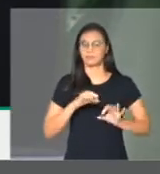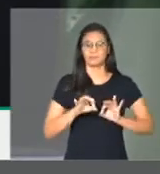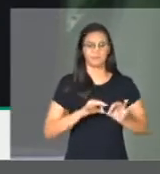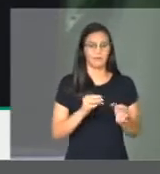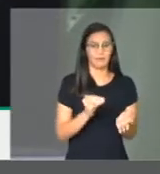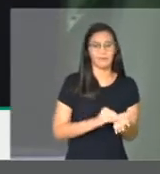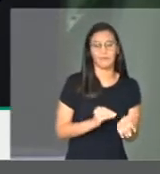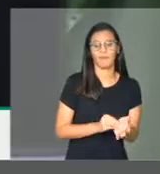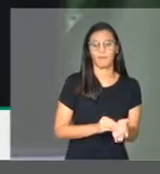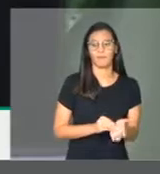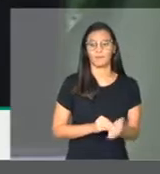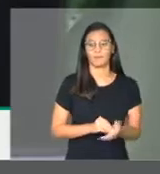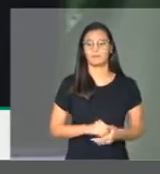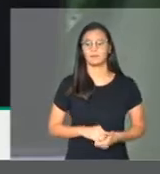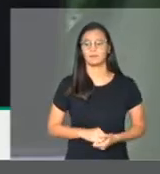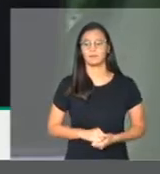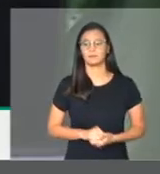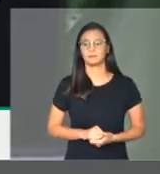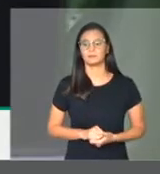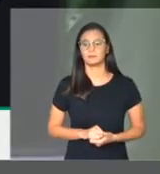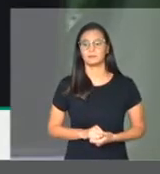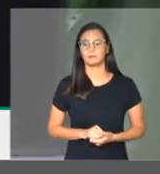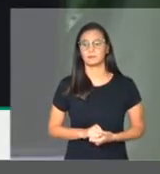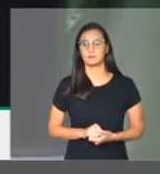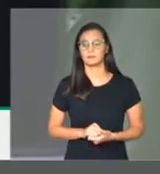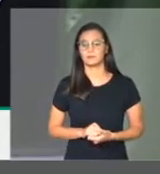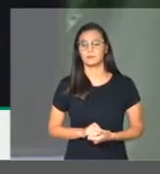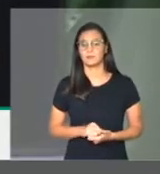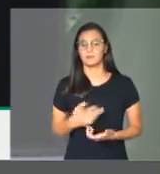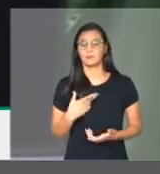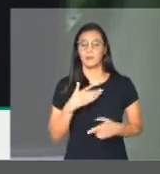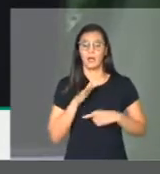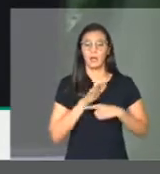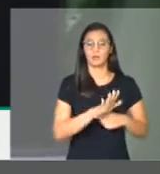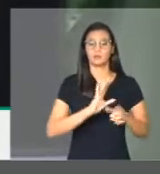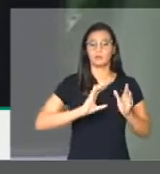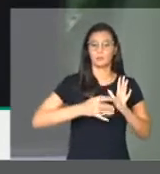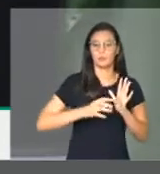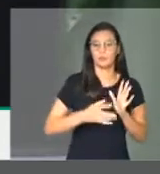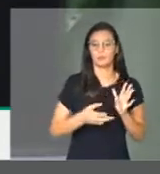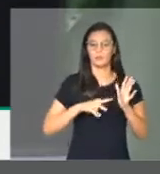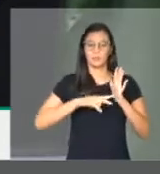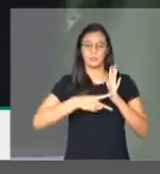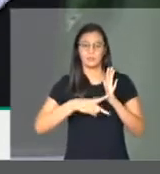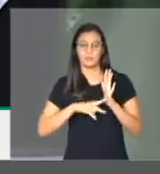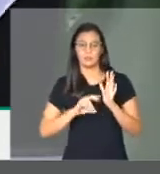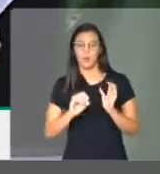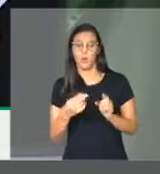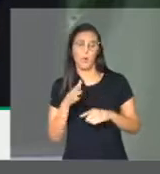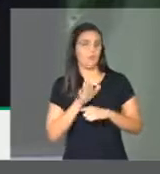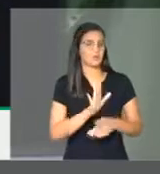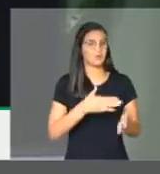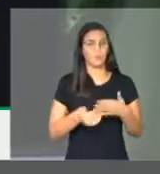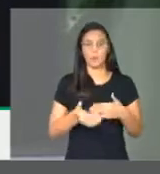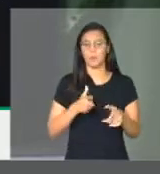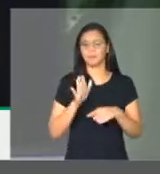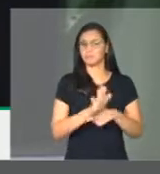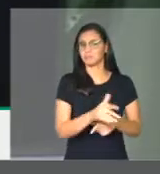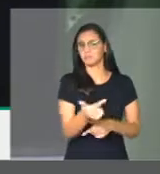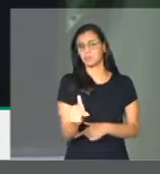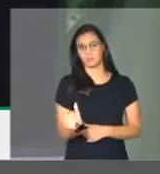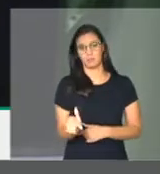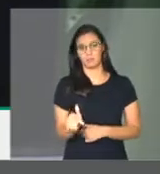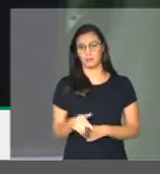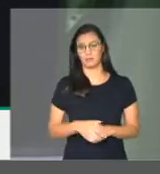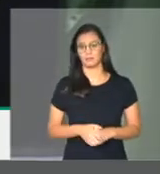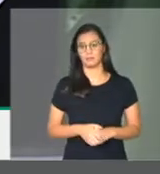desorganizada, de forma horizontal, sem o patrocínio de partidos, sindicatos ou entidades de quaisquer natureza e sem